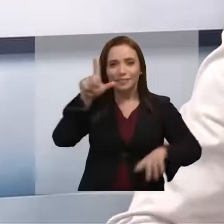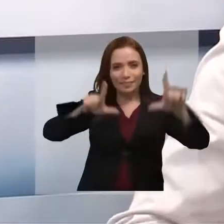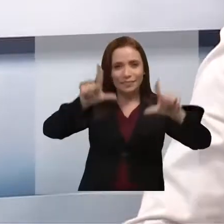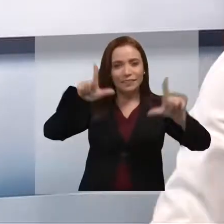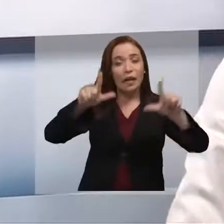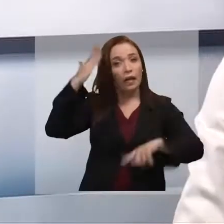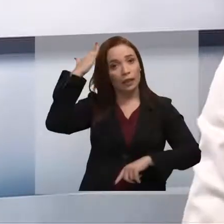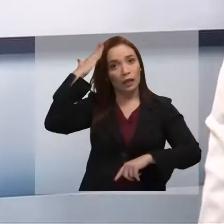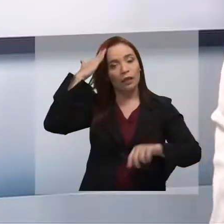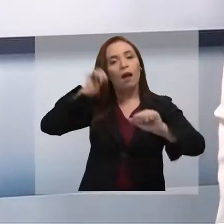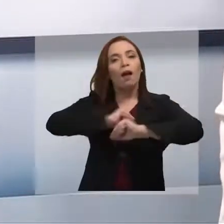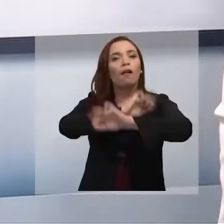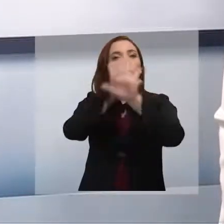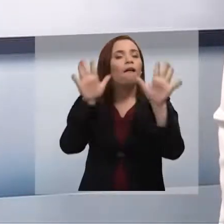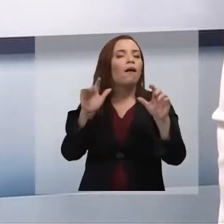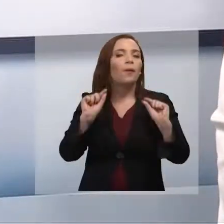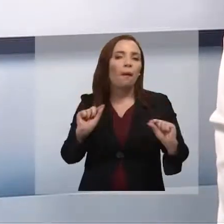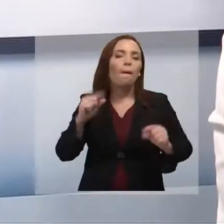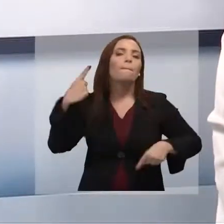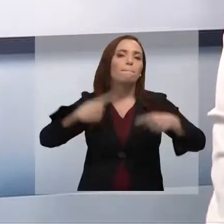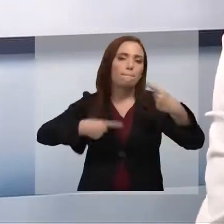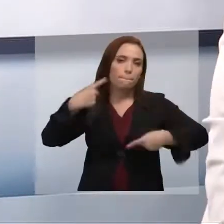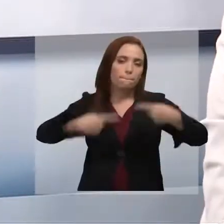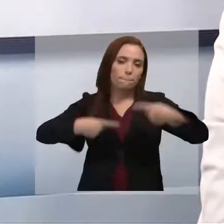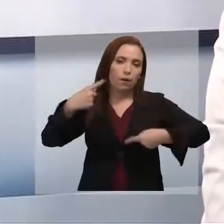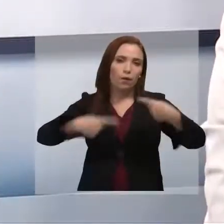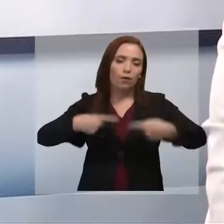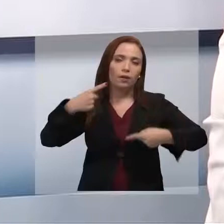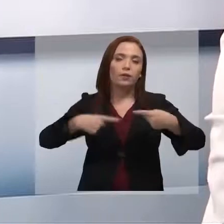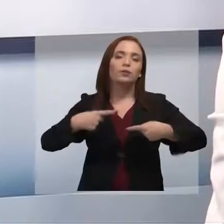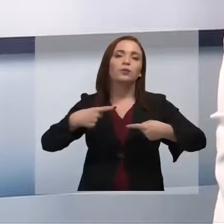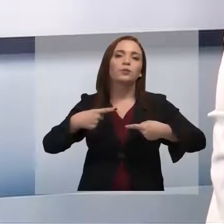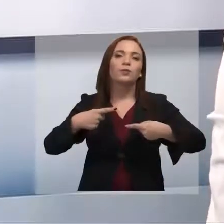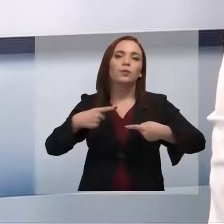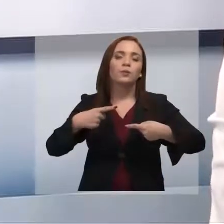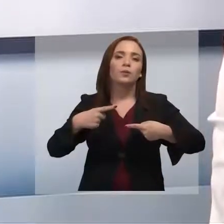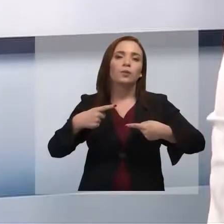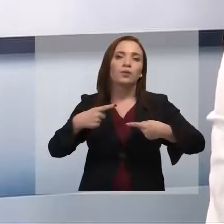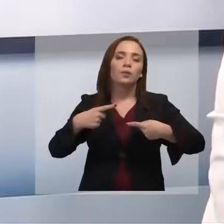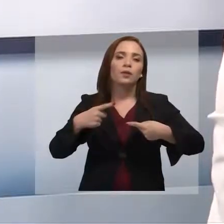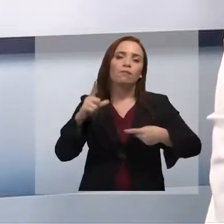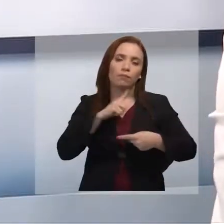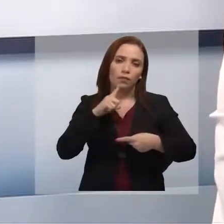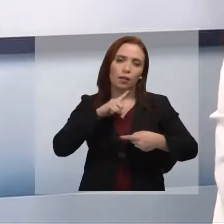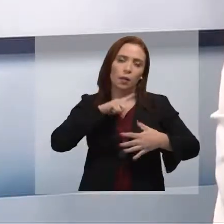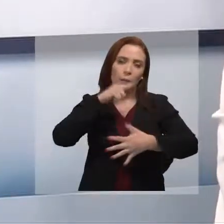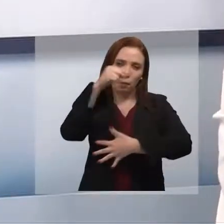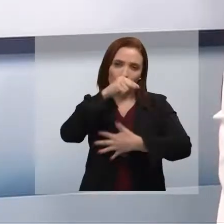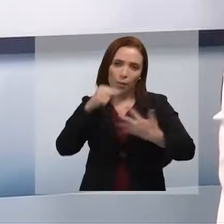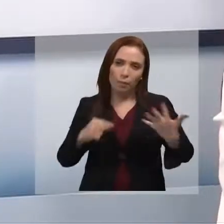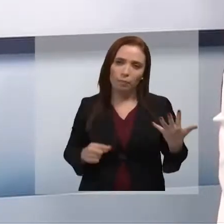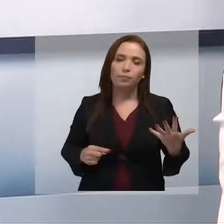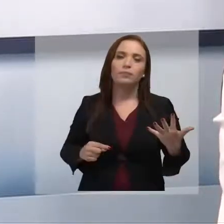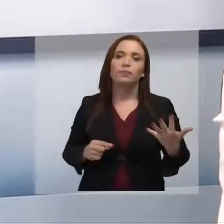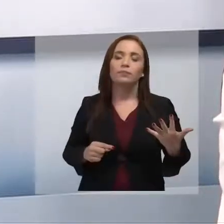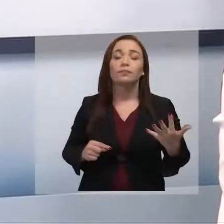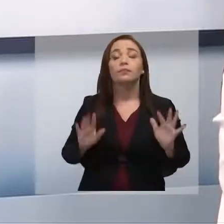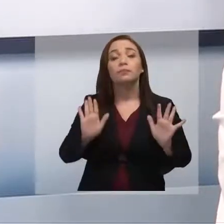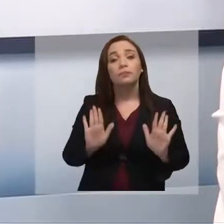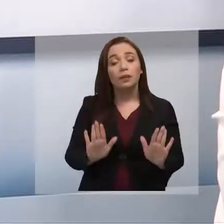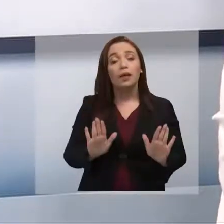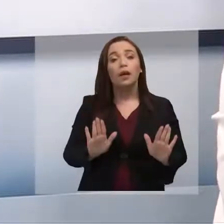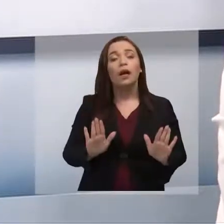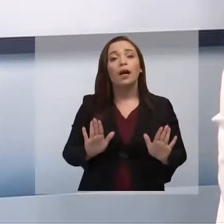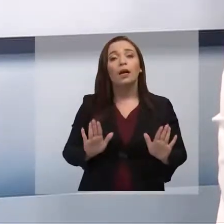entender, nesse caminho político, a oposição naturalmente fazendo os seus ponderamentos, que faz parte do parlamento,